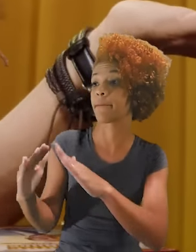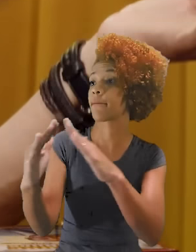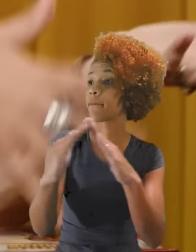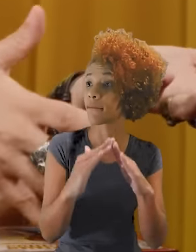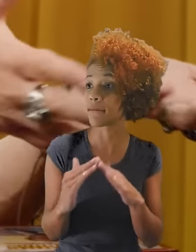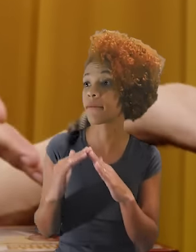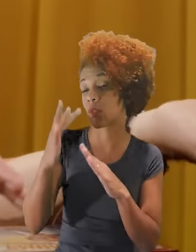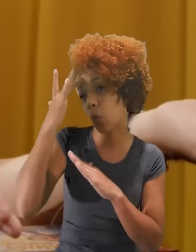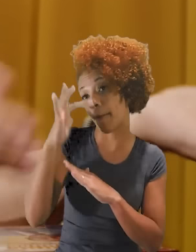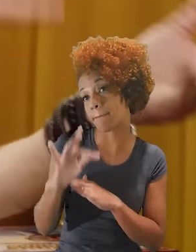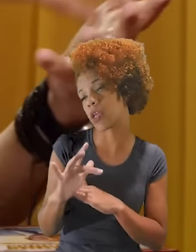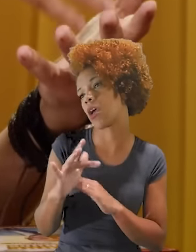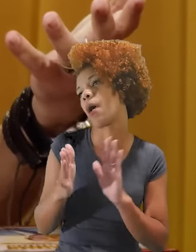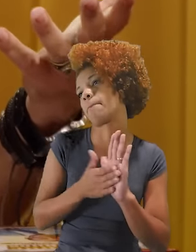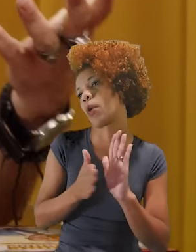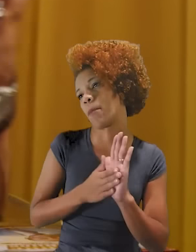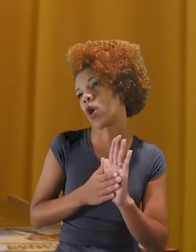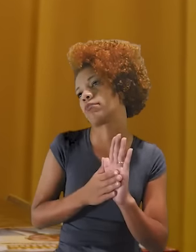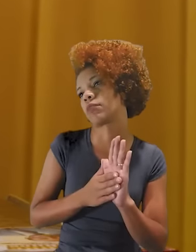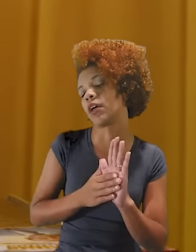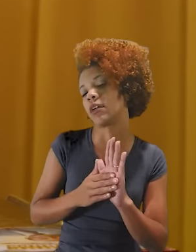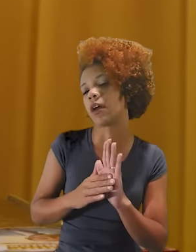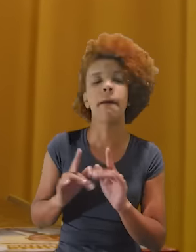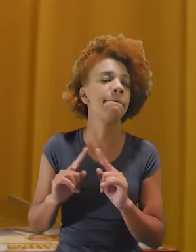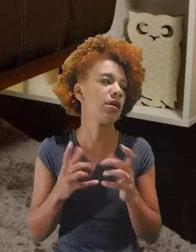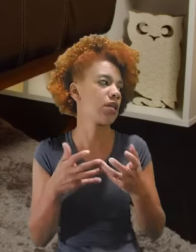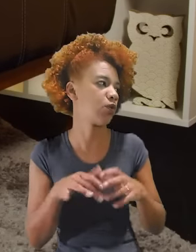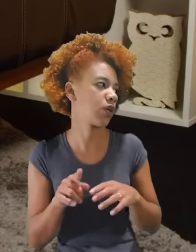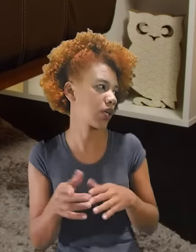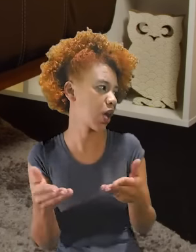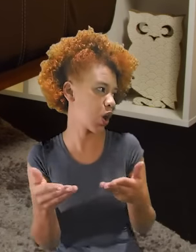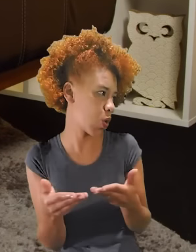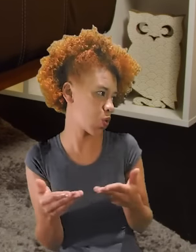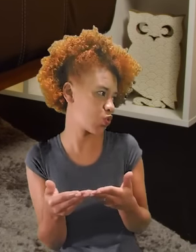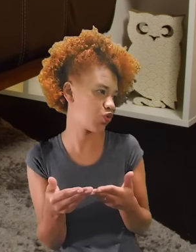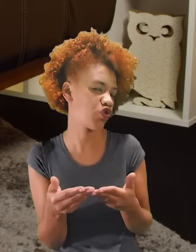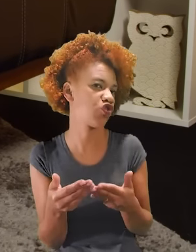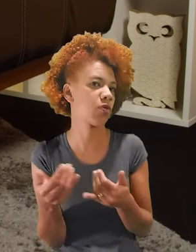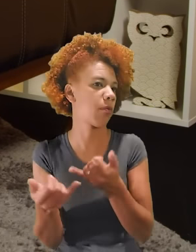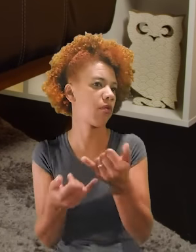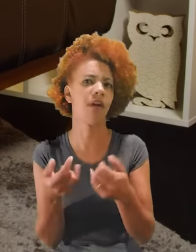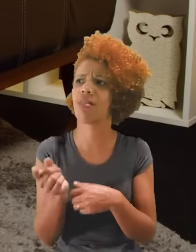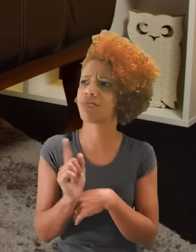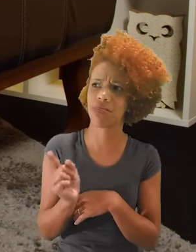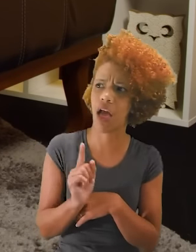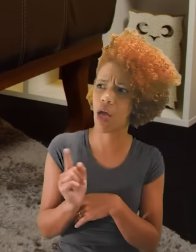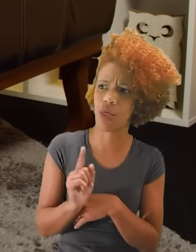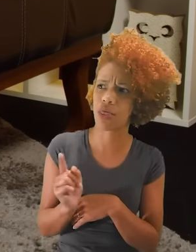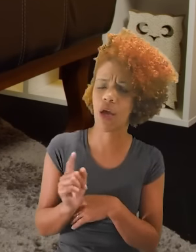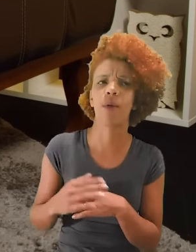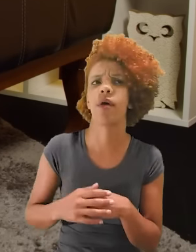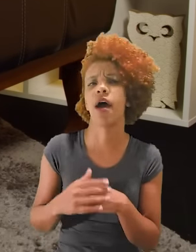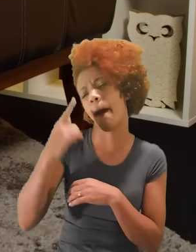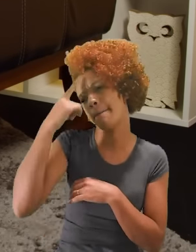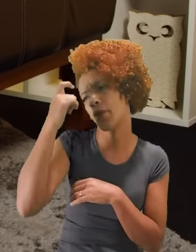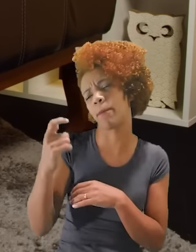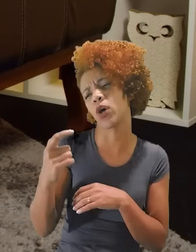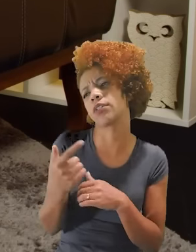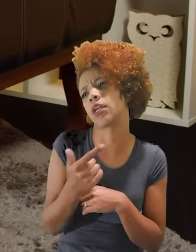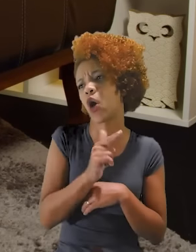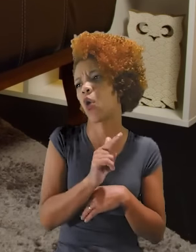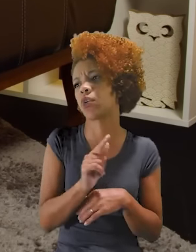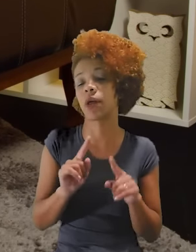né? Sim. A comunidade do amanhã, né? Um protótipo de comunidade do amanhã. Mas ele não queria que fosse do jeito que é hoje, com uma coisa mais entretenimento. Não, a ideia dele não era essa. Os